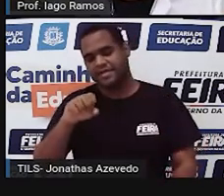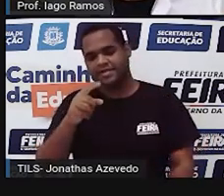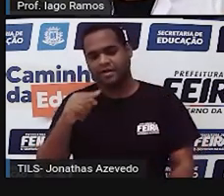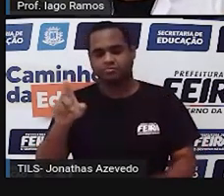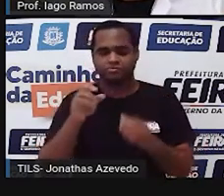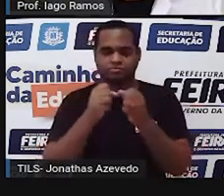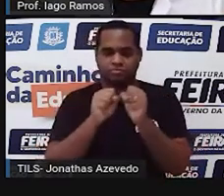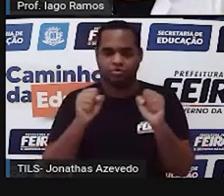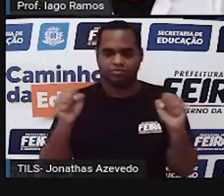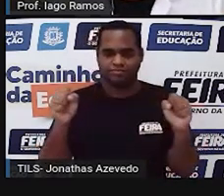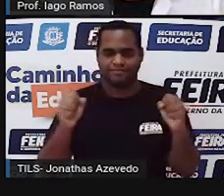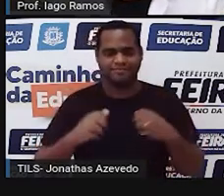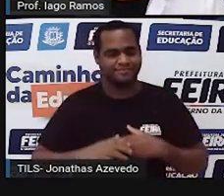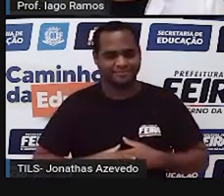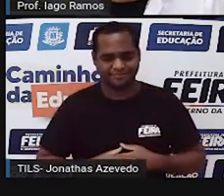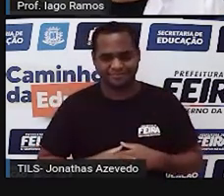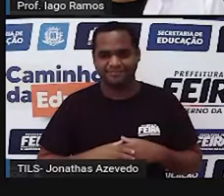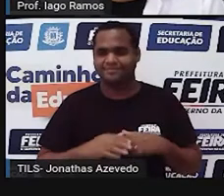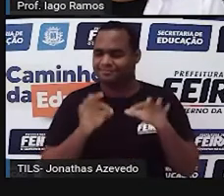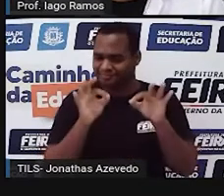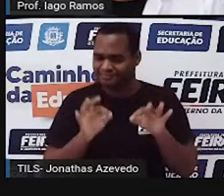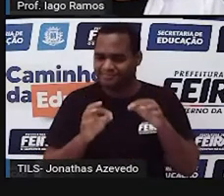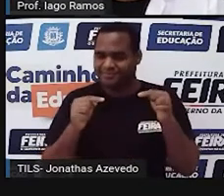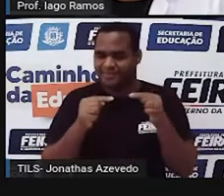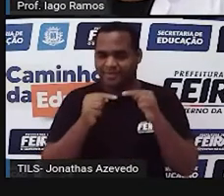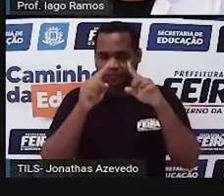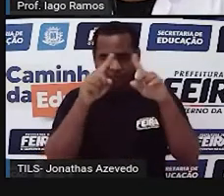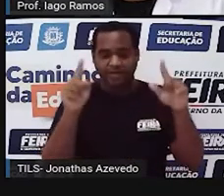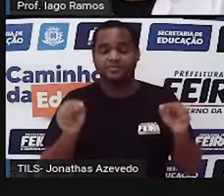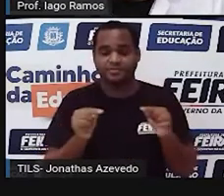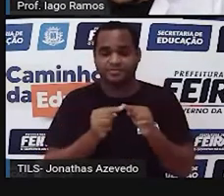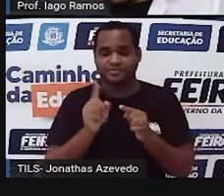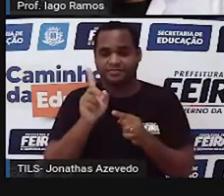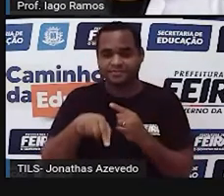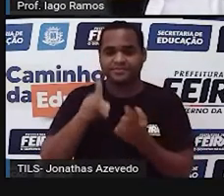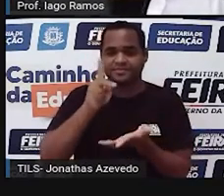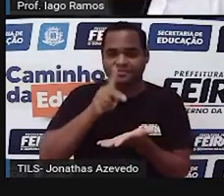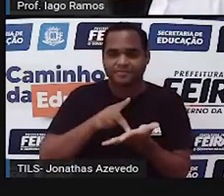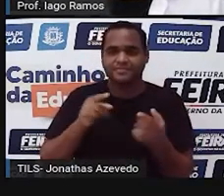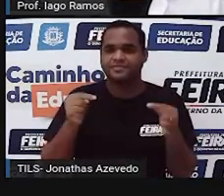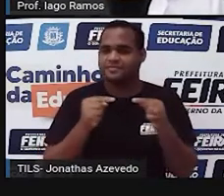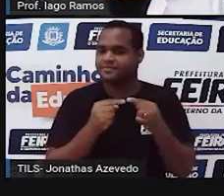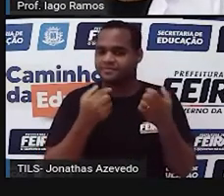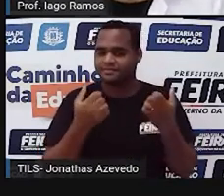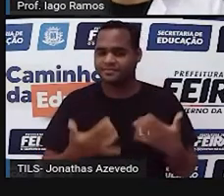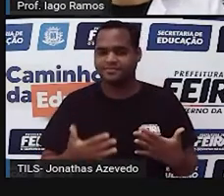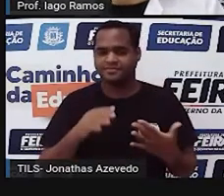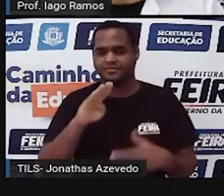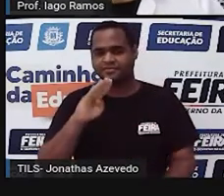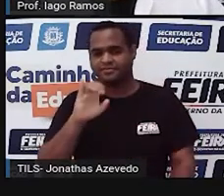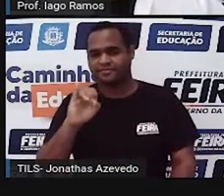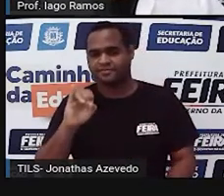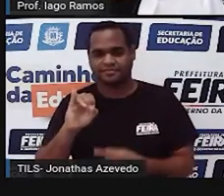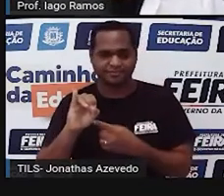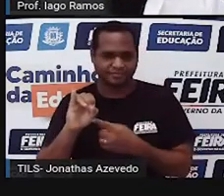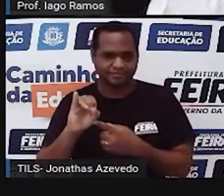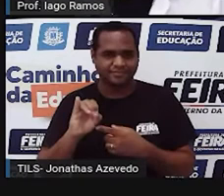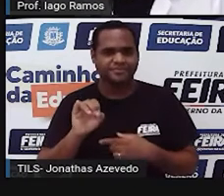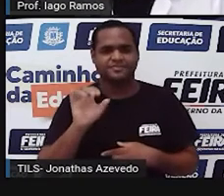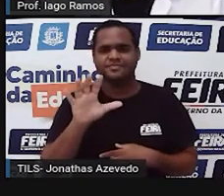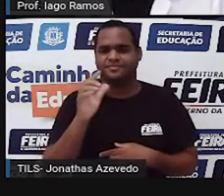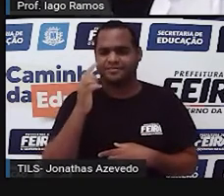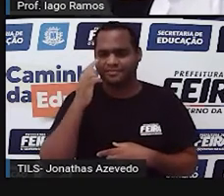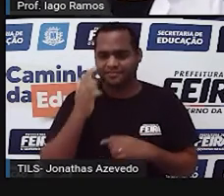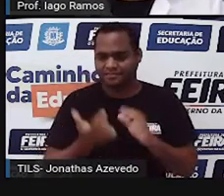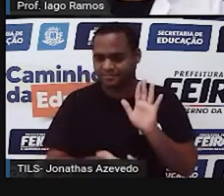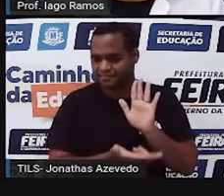de dimensões certo então quadrado é esse tipo de figura é uma figura bidimensional e as